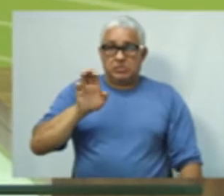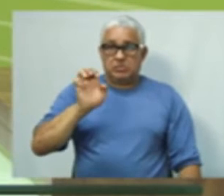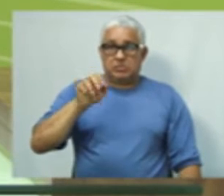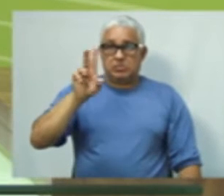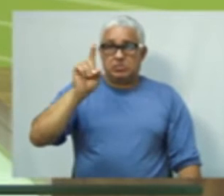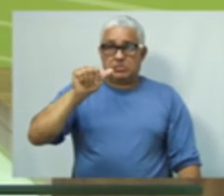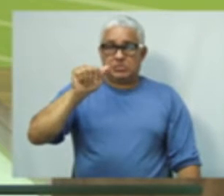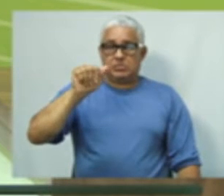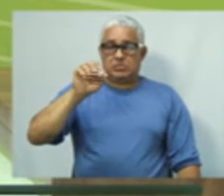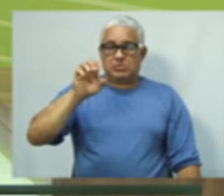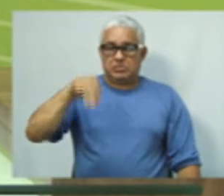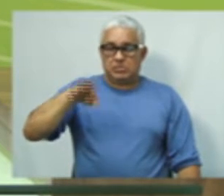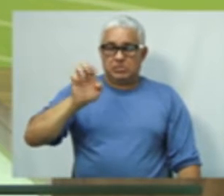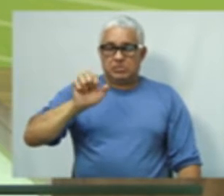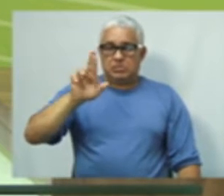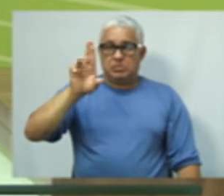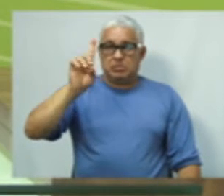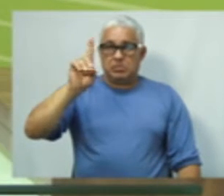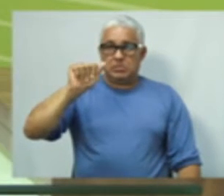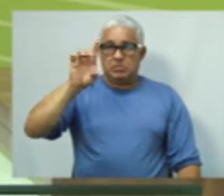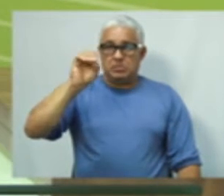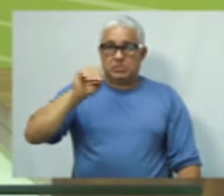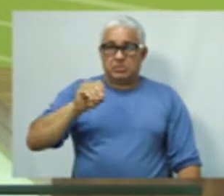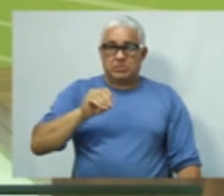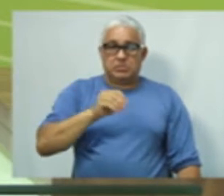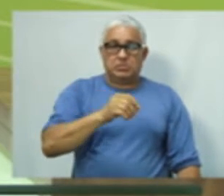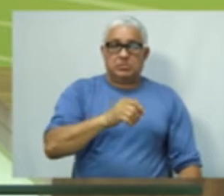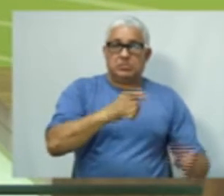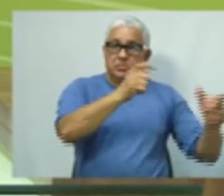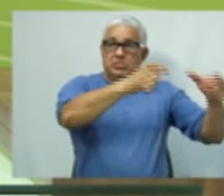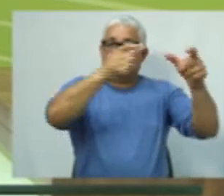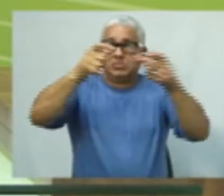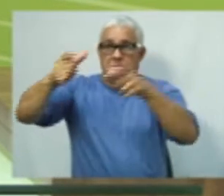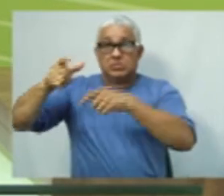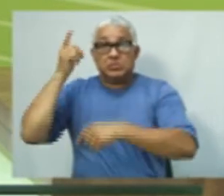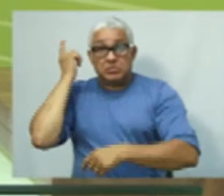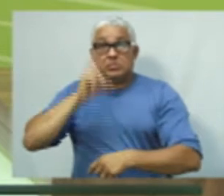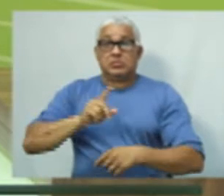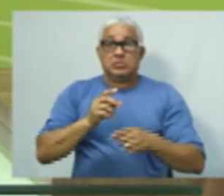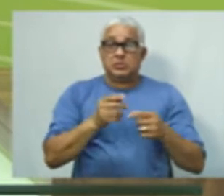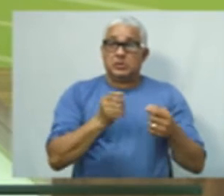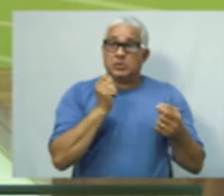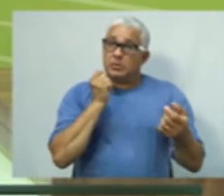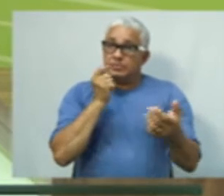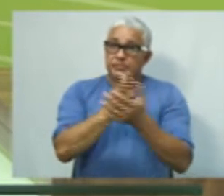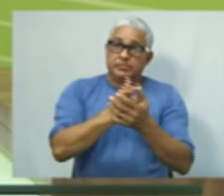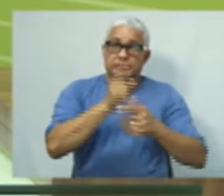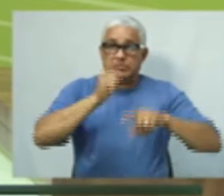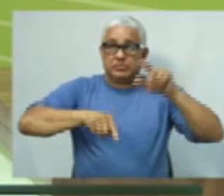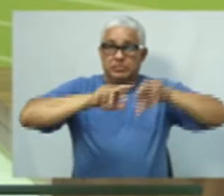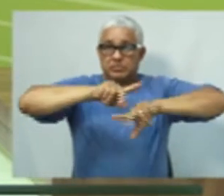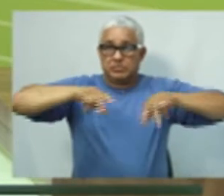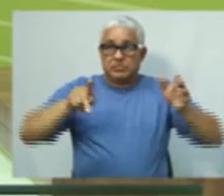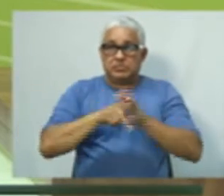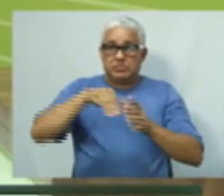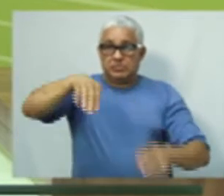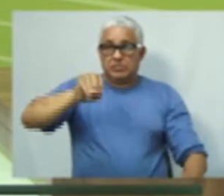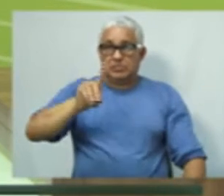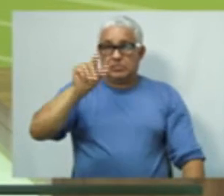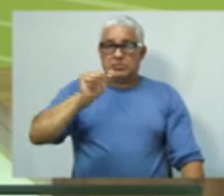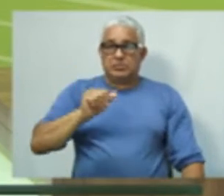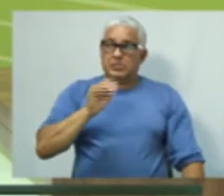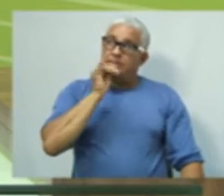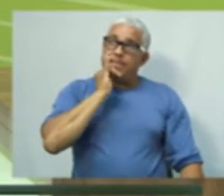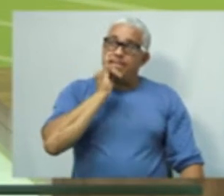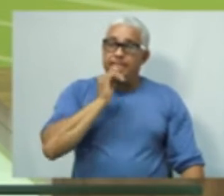se o mercado ele consegue comprar um produto de moda, ou se ele está aderindo realmente àquela moda. Temos, por